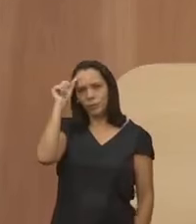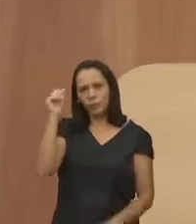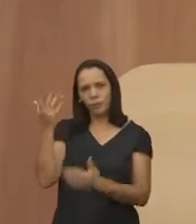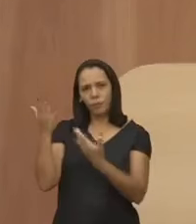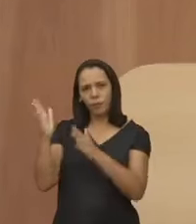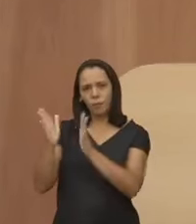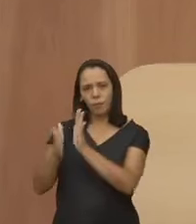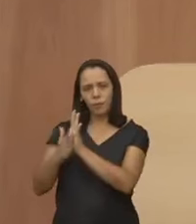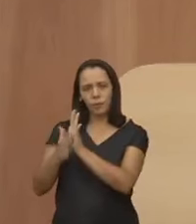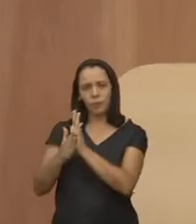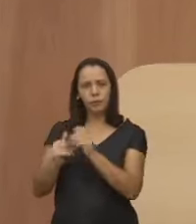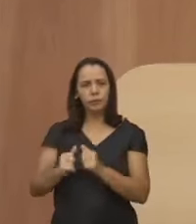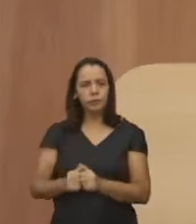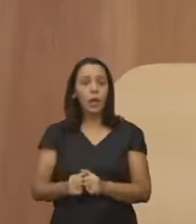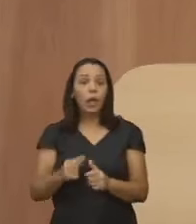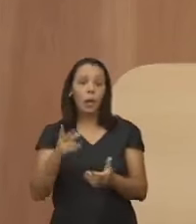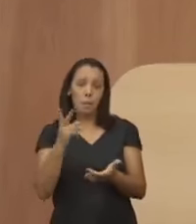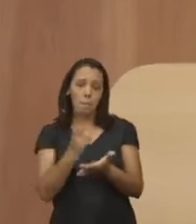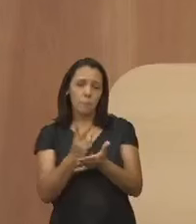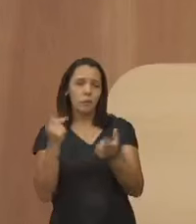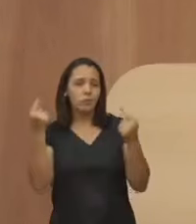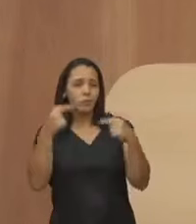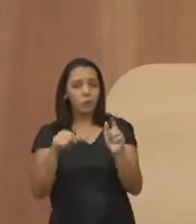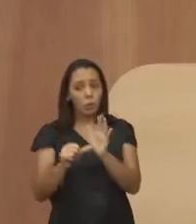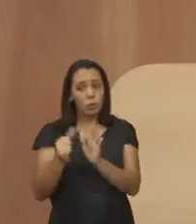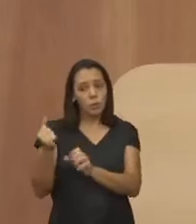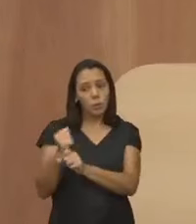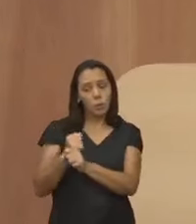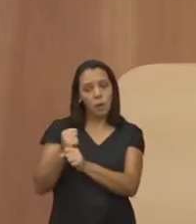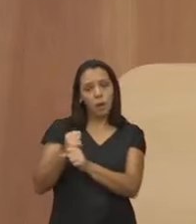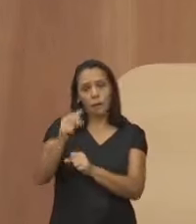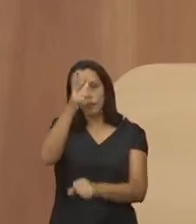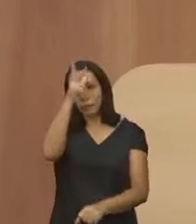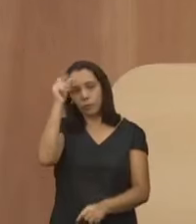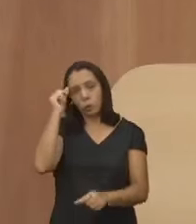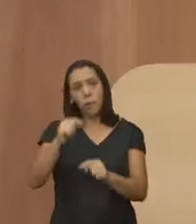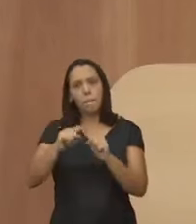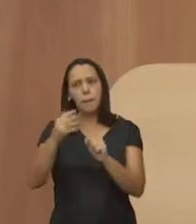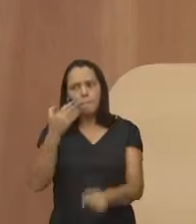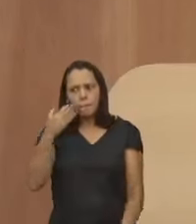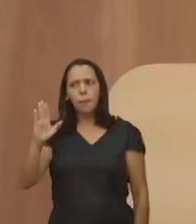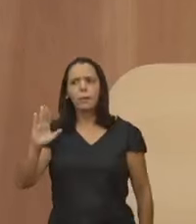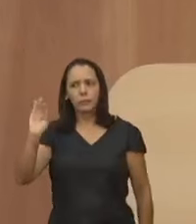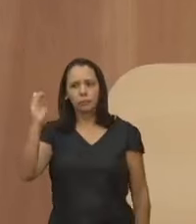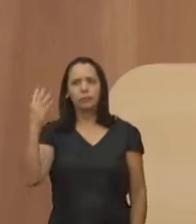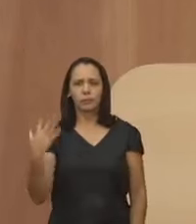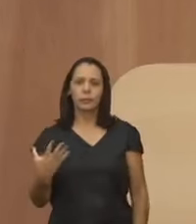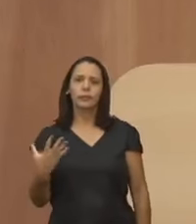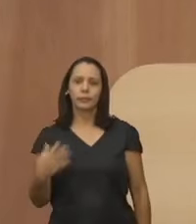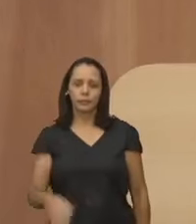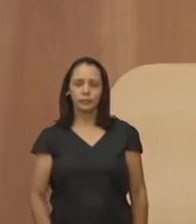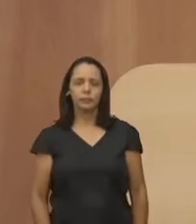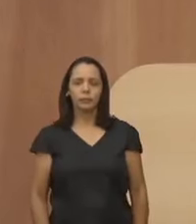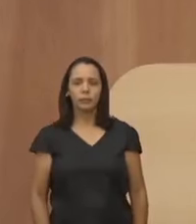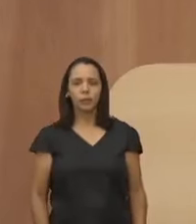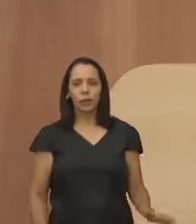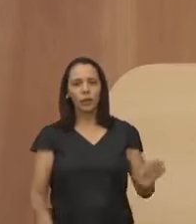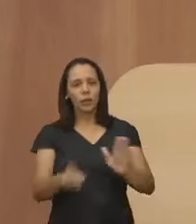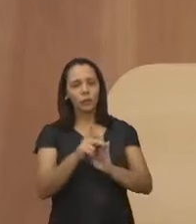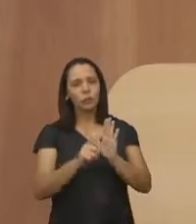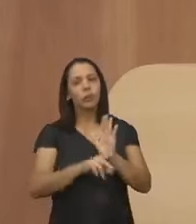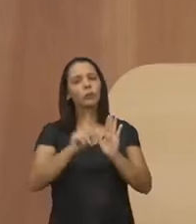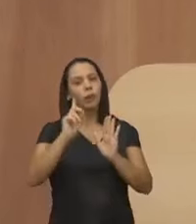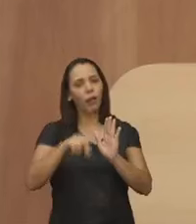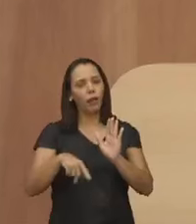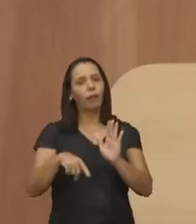apesar dos desafios do primeiro ano, ele tem cumprido aquilo que ele prometeu, e esse projeto é mais um desse